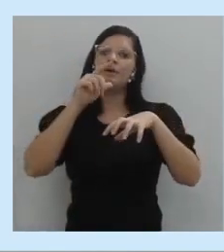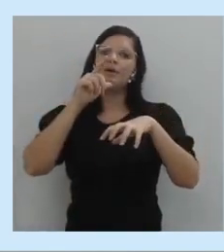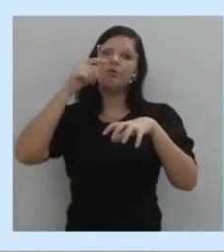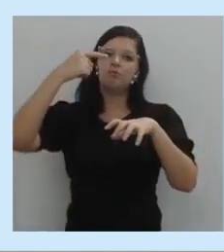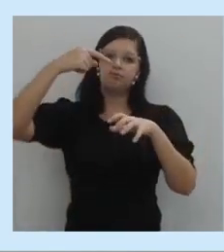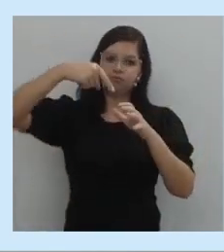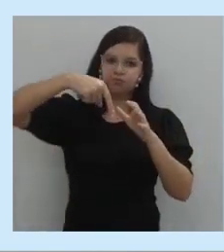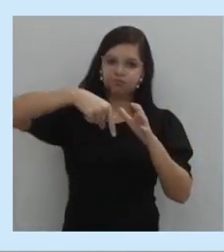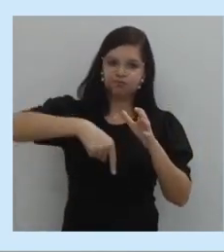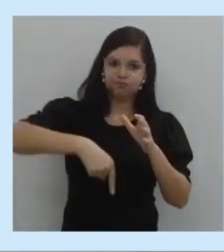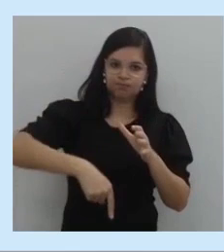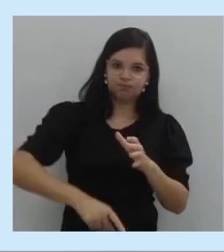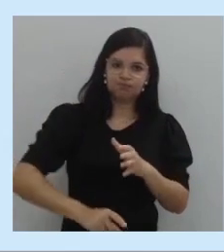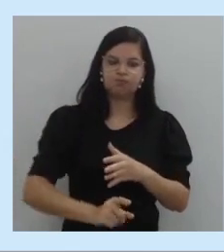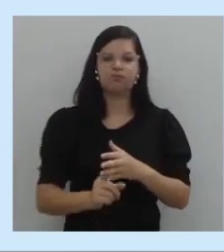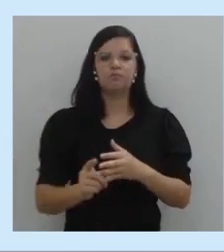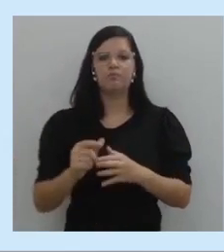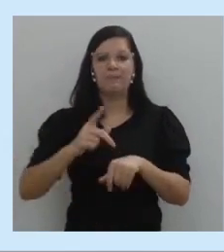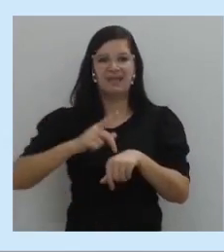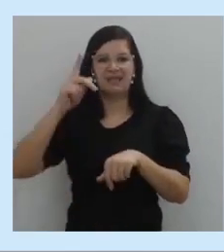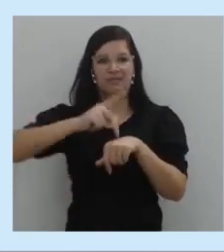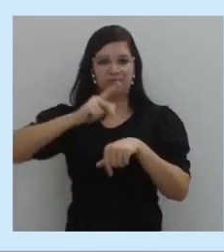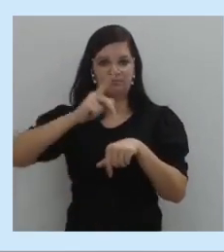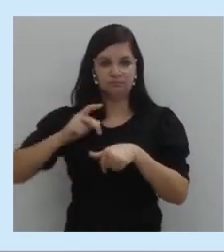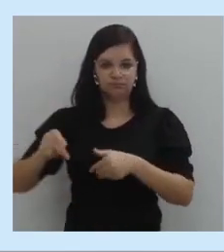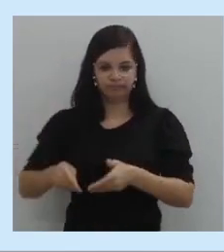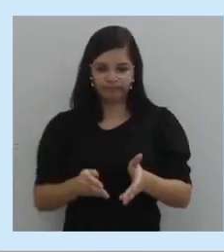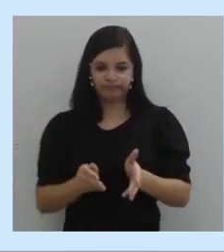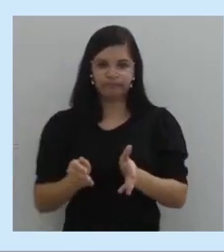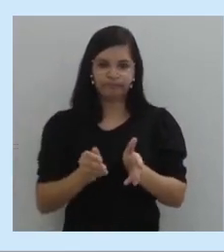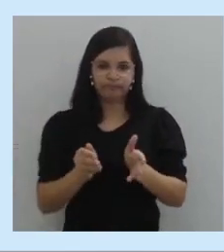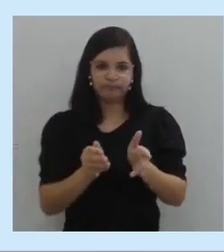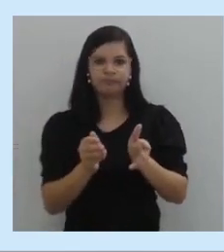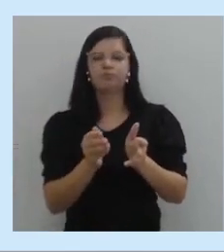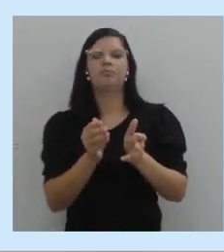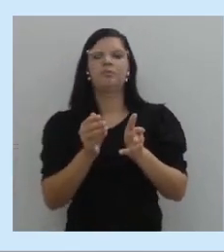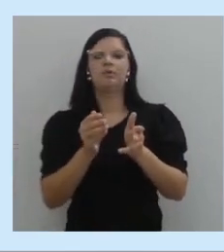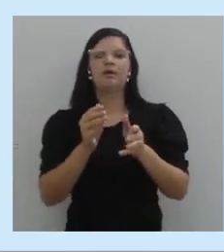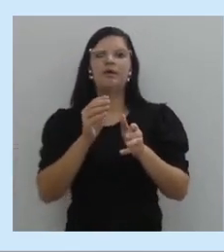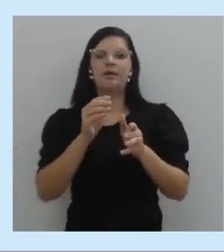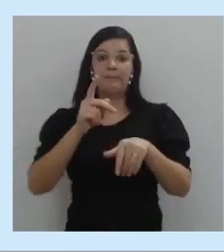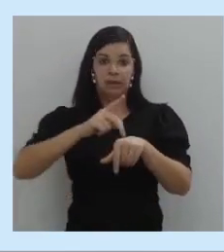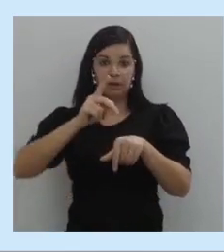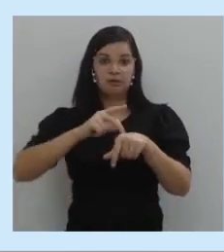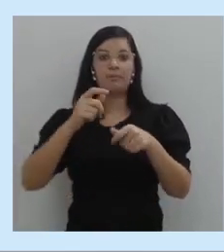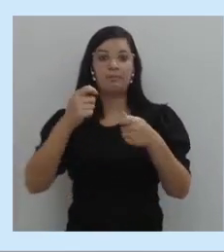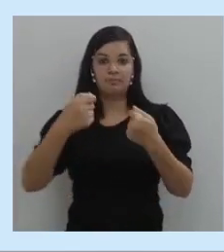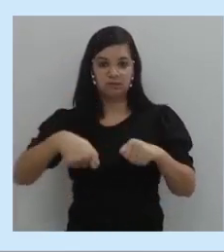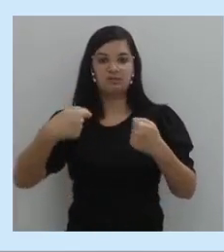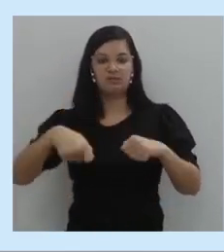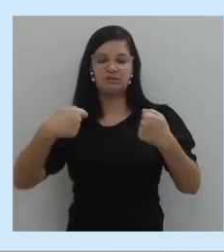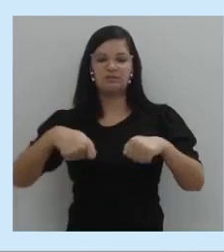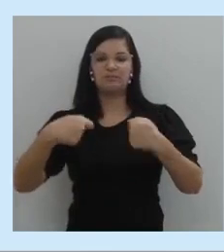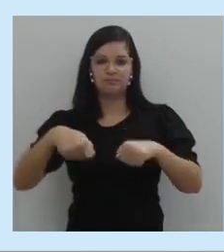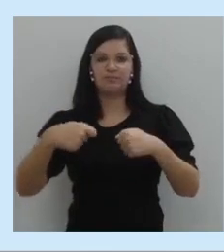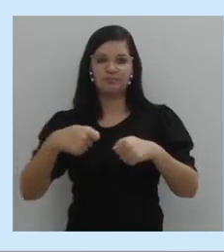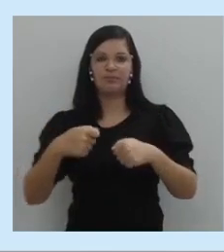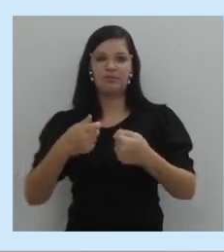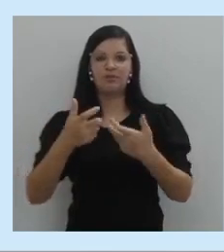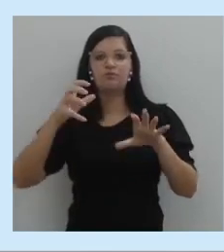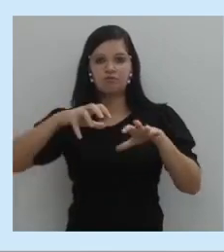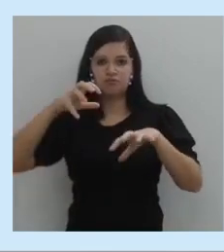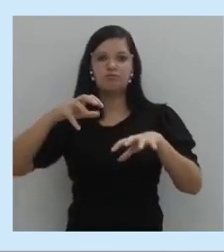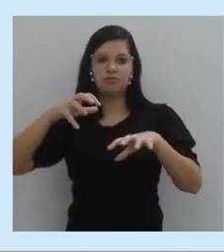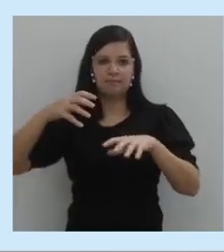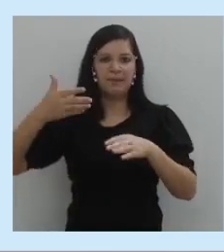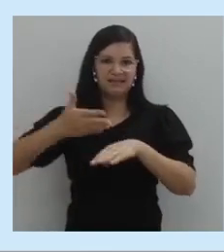das rochas, tá? É interessante a gente observar que a rocha ela precisa ser permeável, tá? Ou seja, ela precisa receber